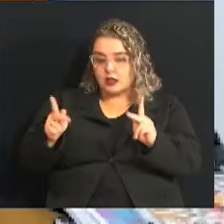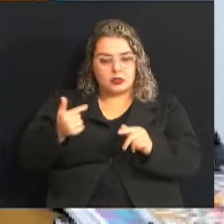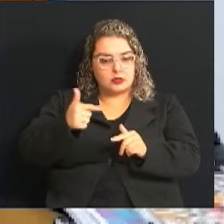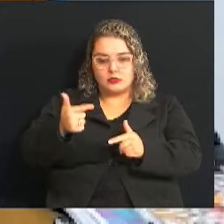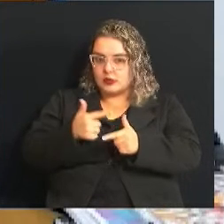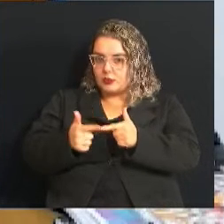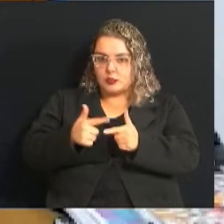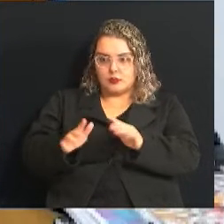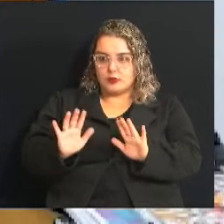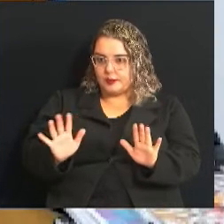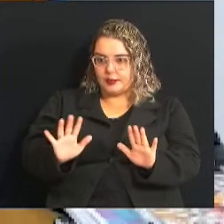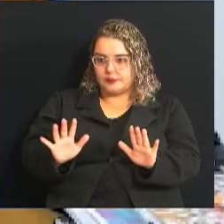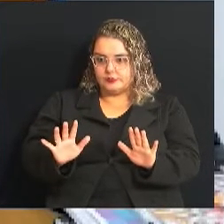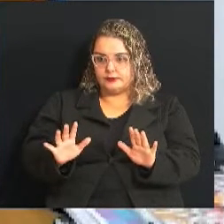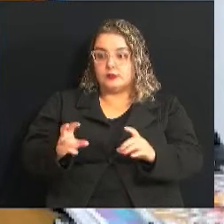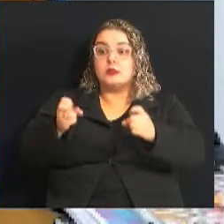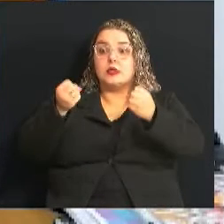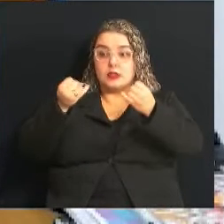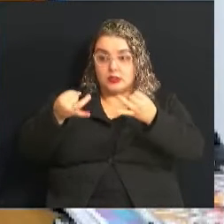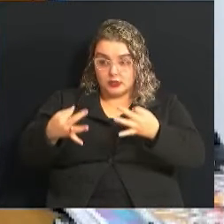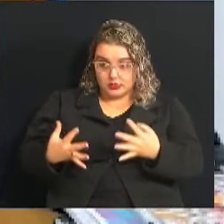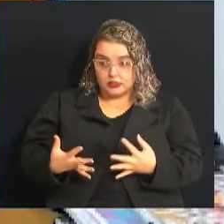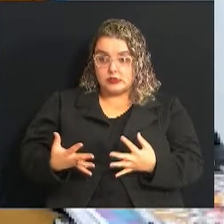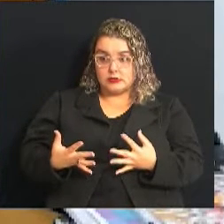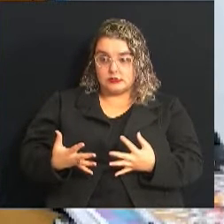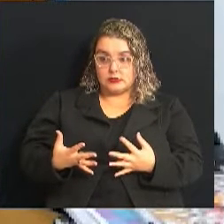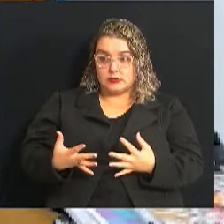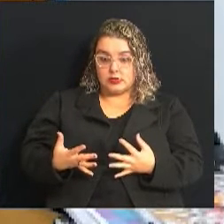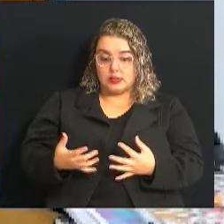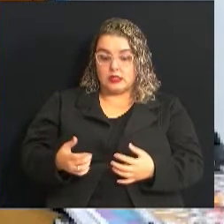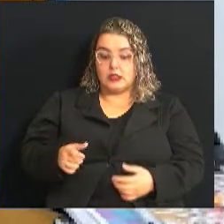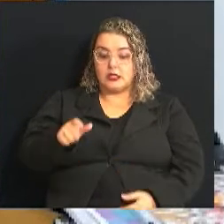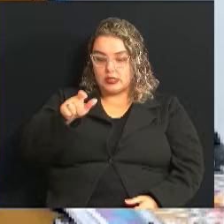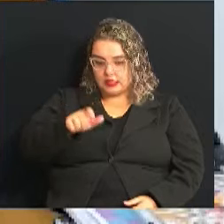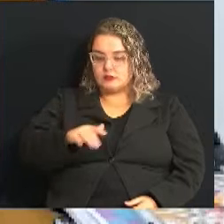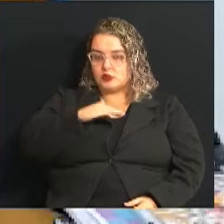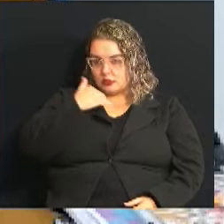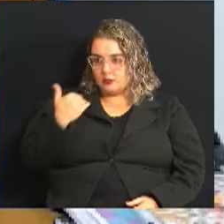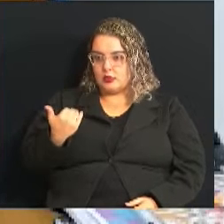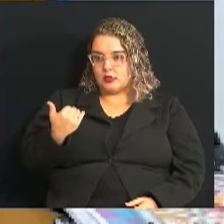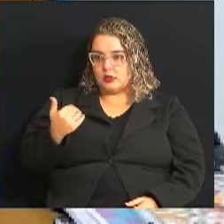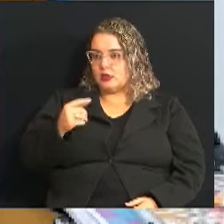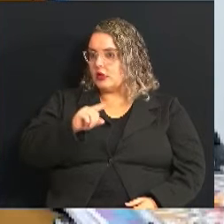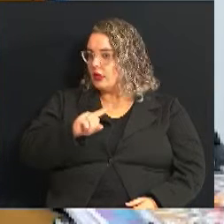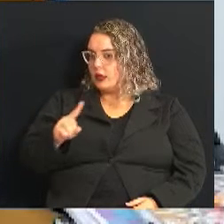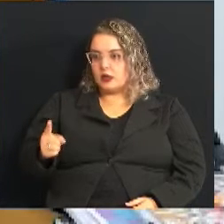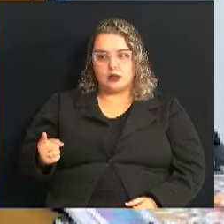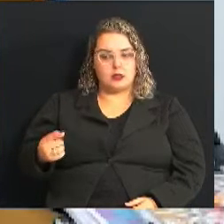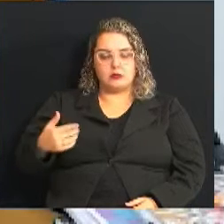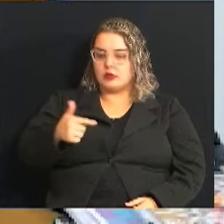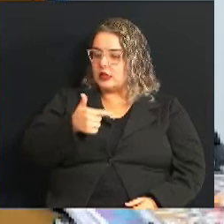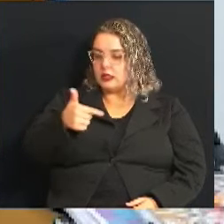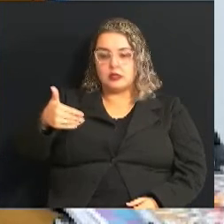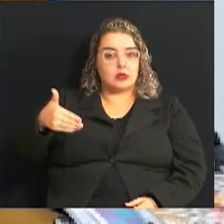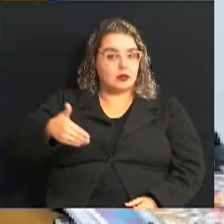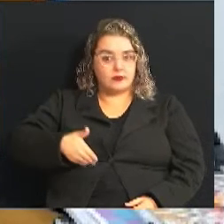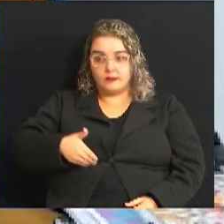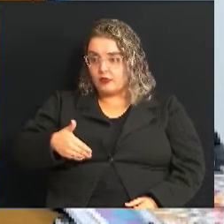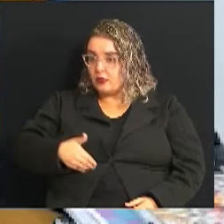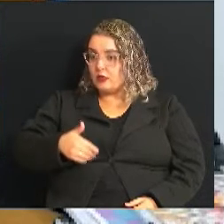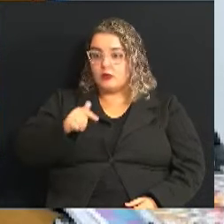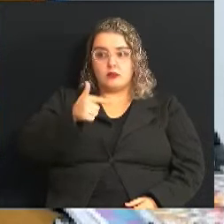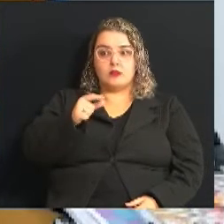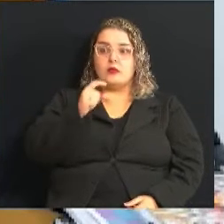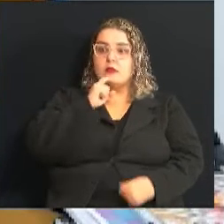algum. E explicar que essa pessoa que morreu, ela não vai mais sentir fome, ela não vai mais sentir frio,